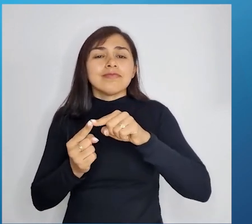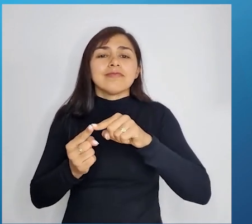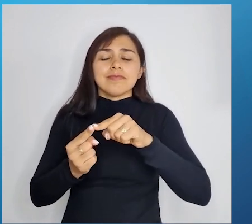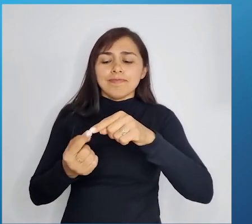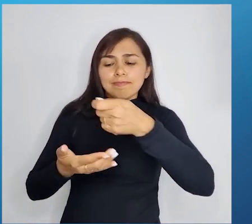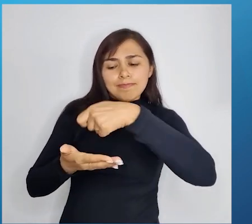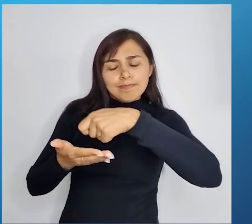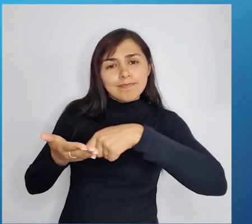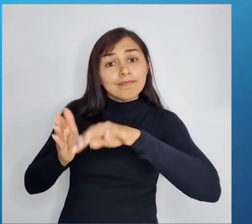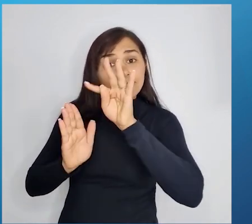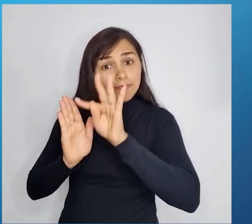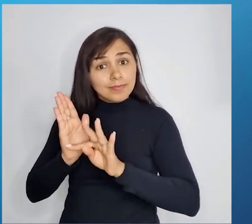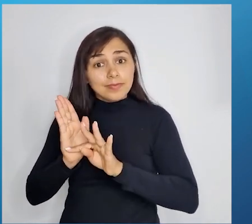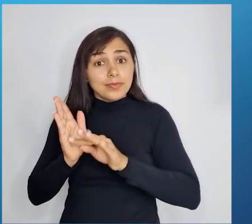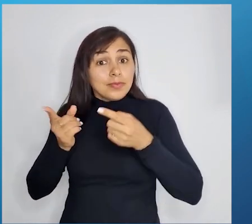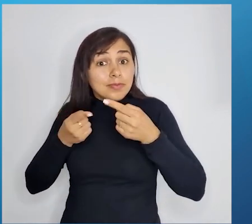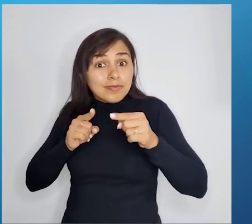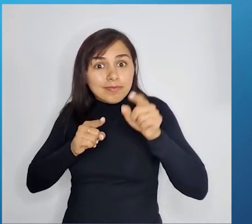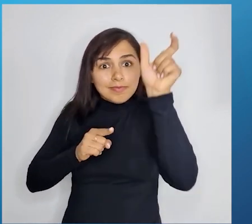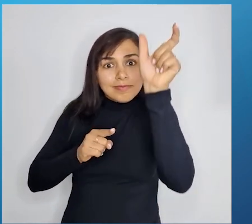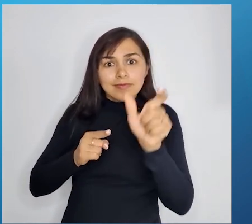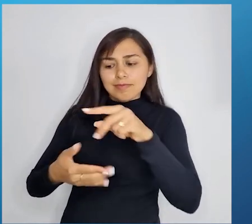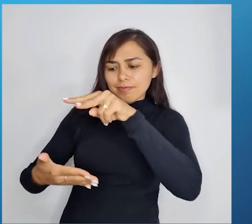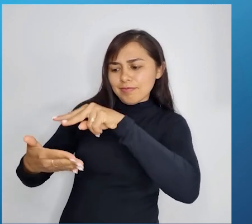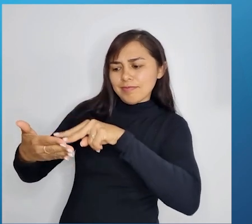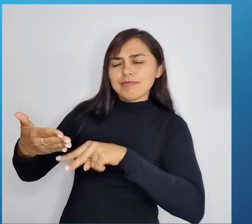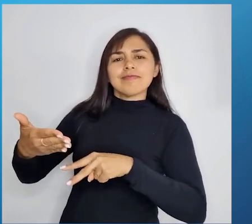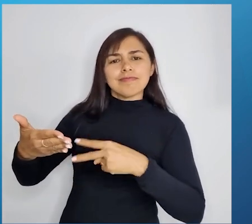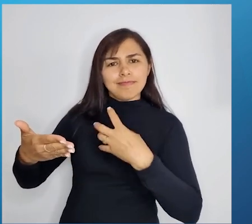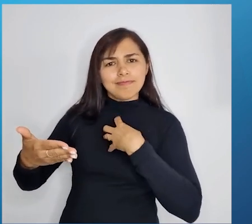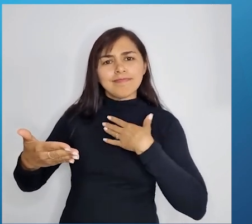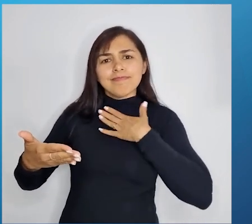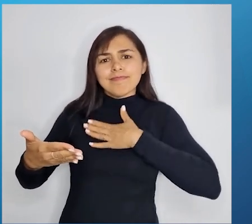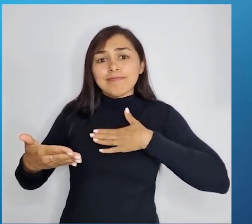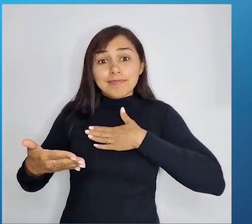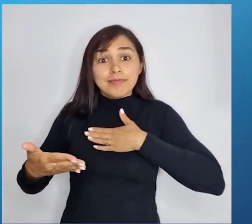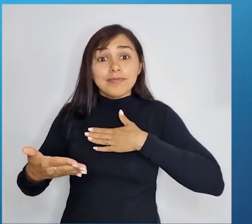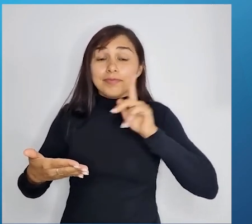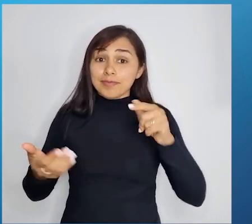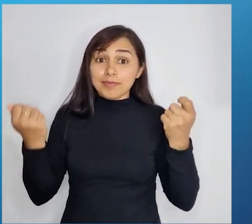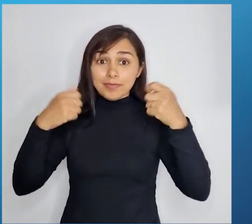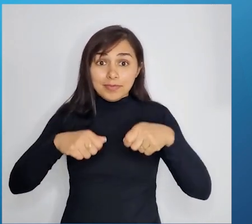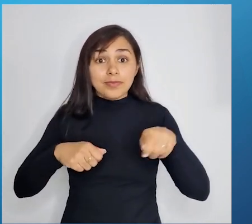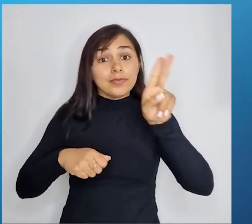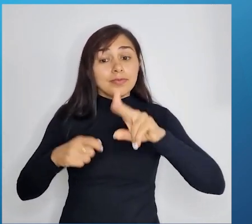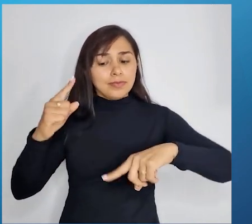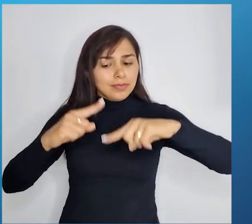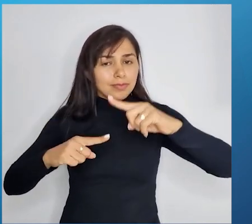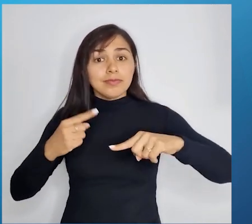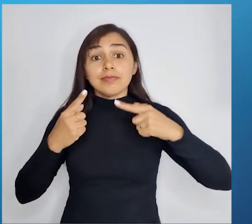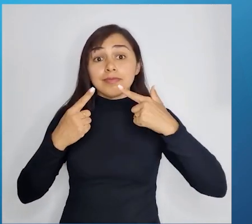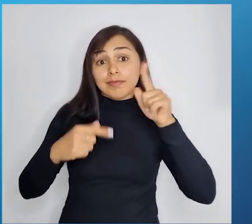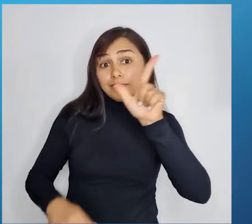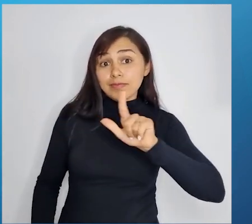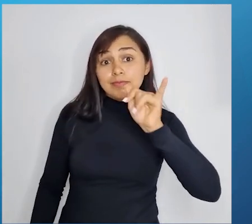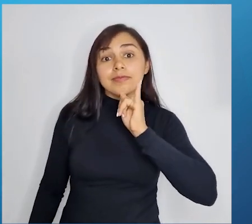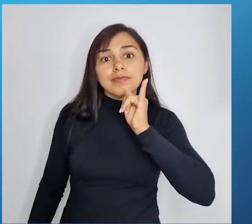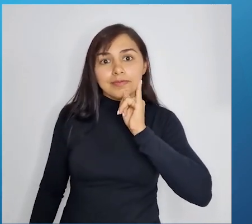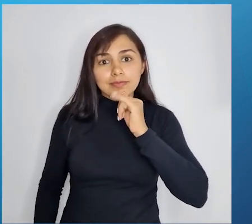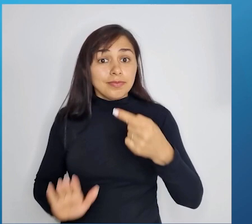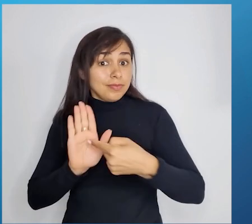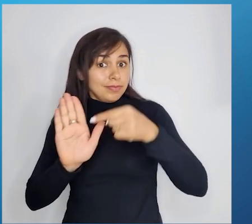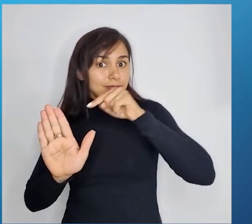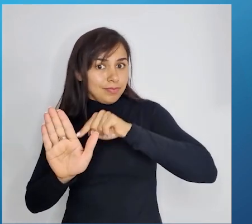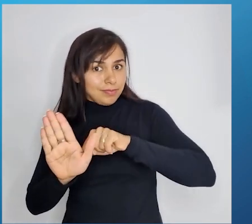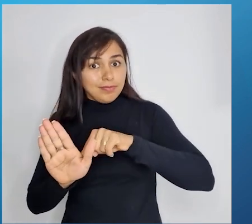uma resposta estética no leitor. Isso é alcançado por meio de diversos recursos literários, como metáforas,